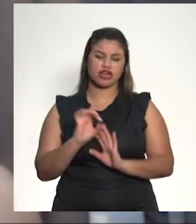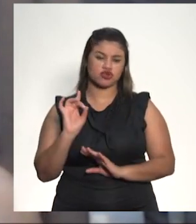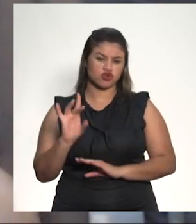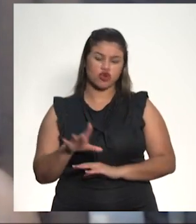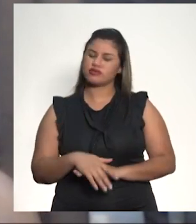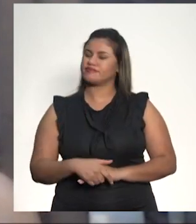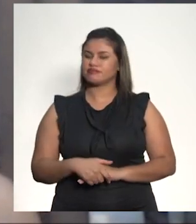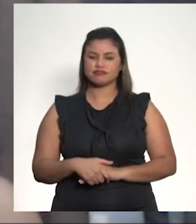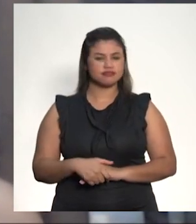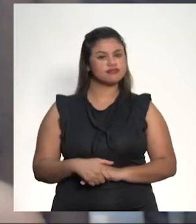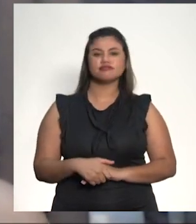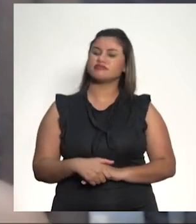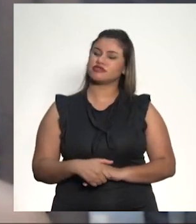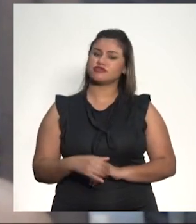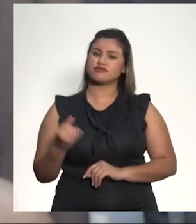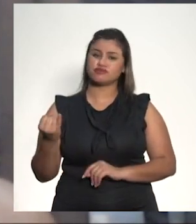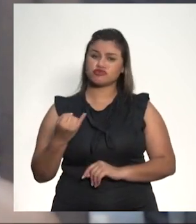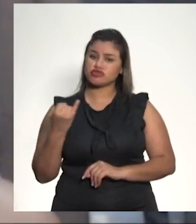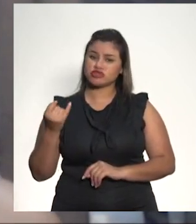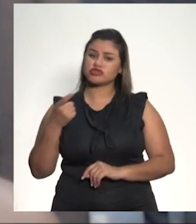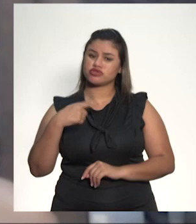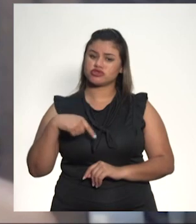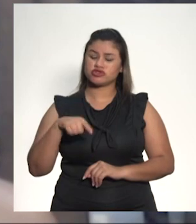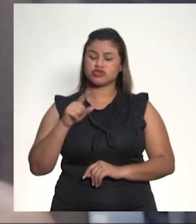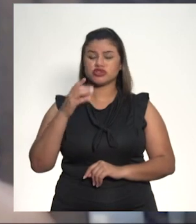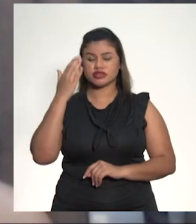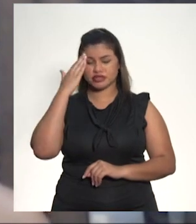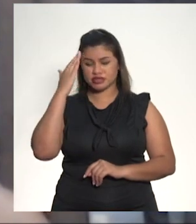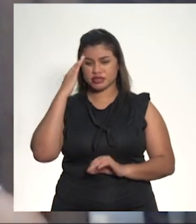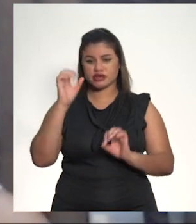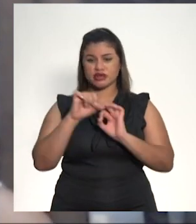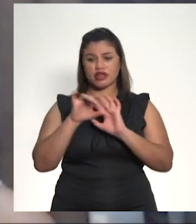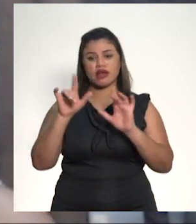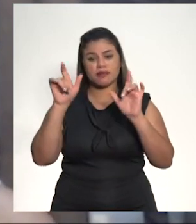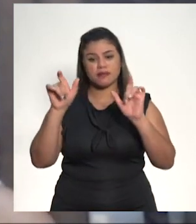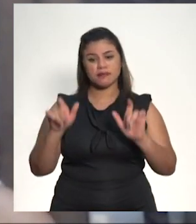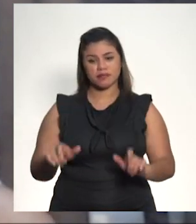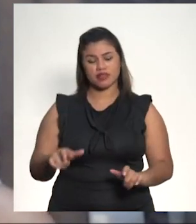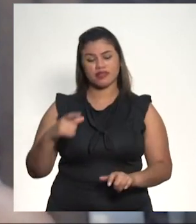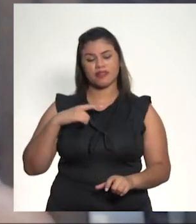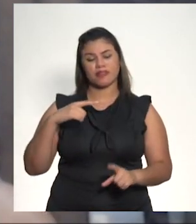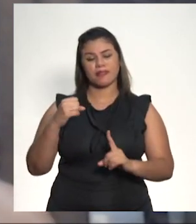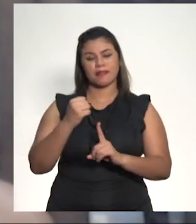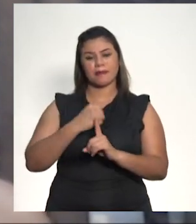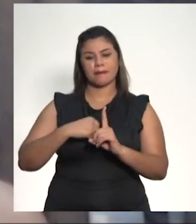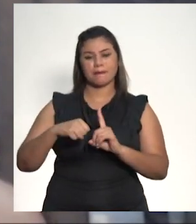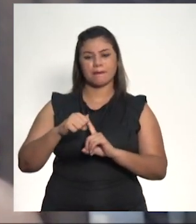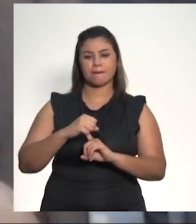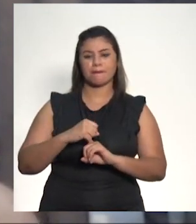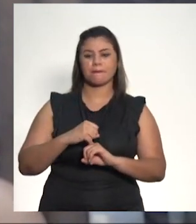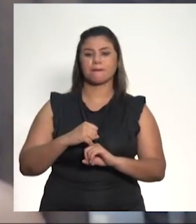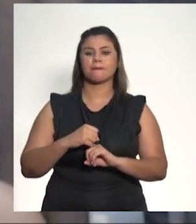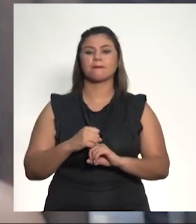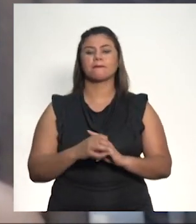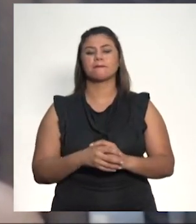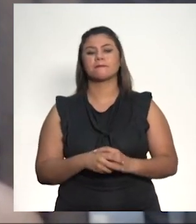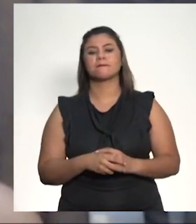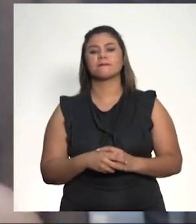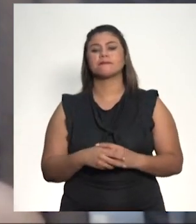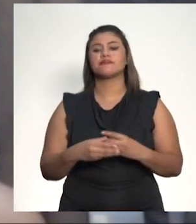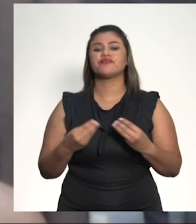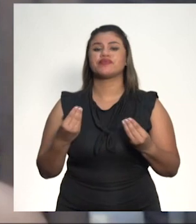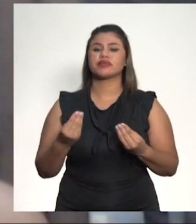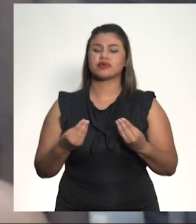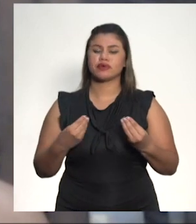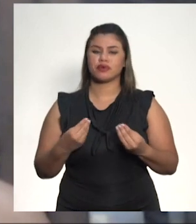muito importante qualificar o indivíduo que vive dentro de uma sociedade, né? E esse indivíduo ele